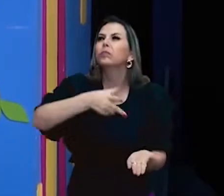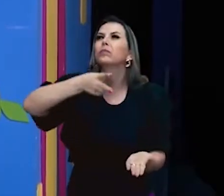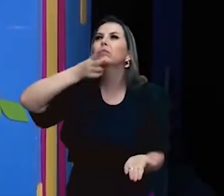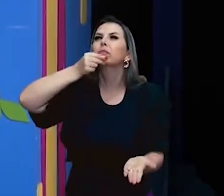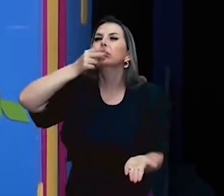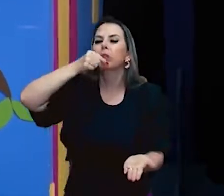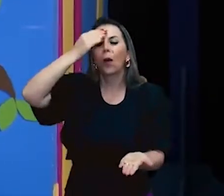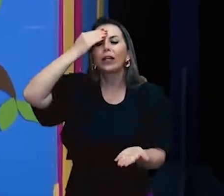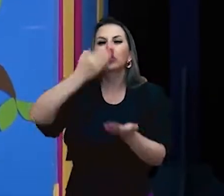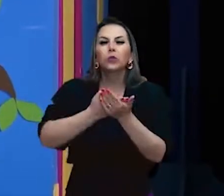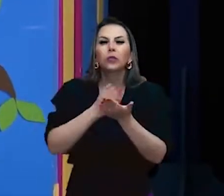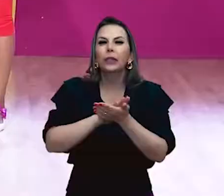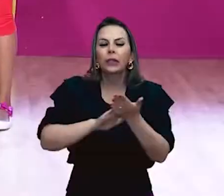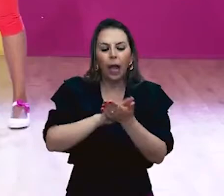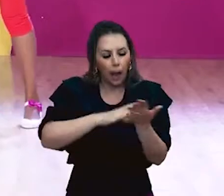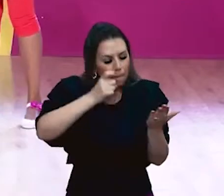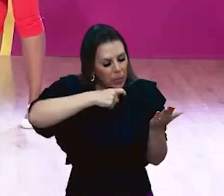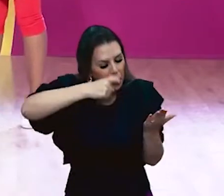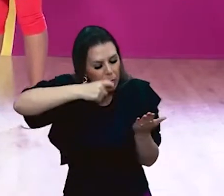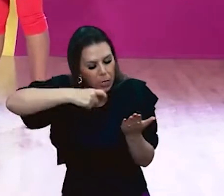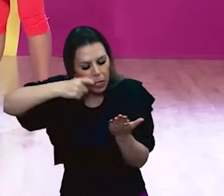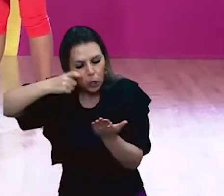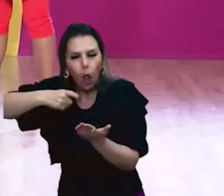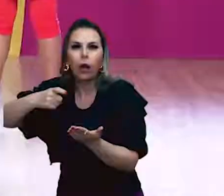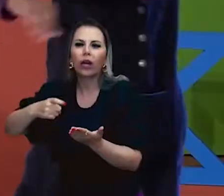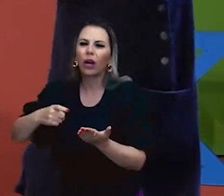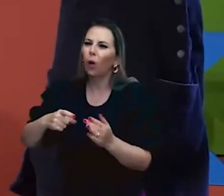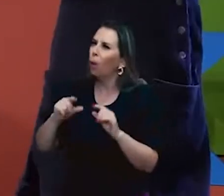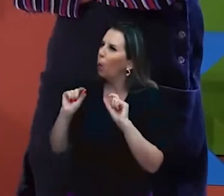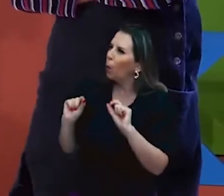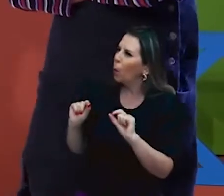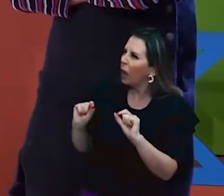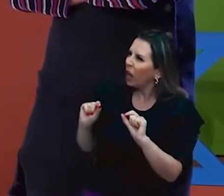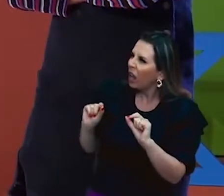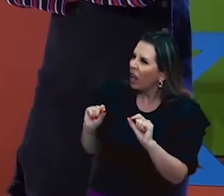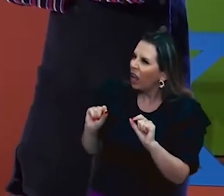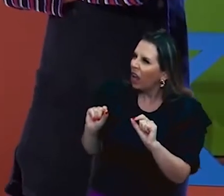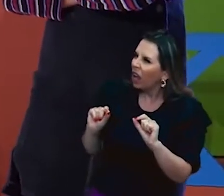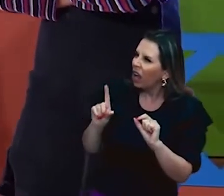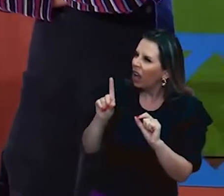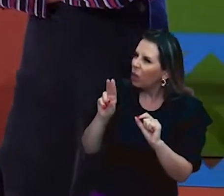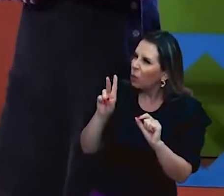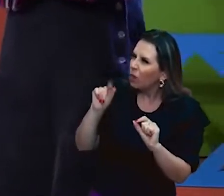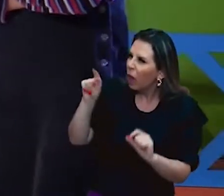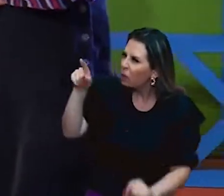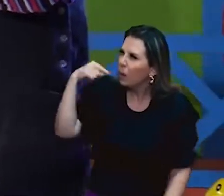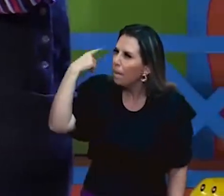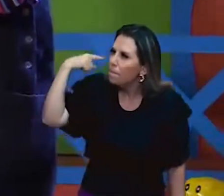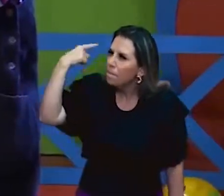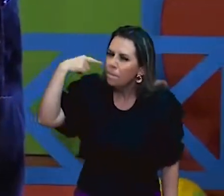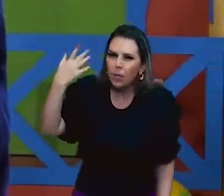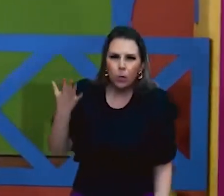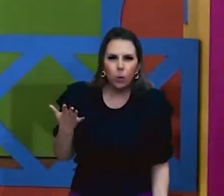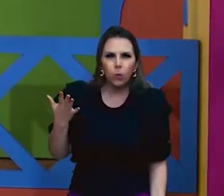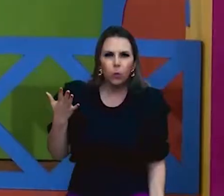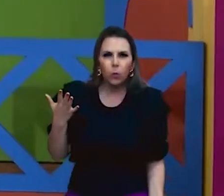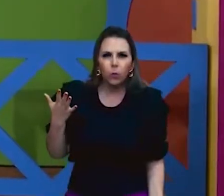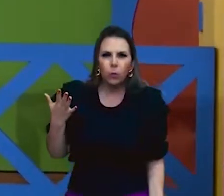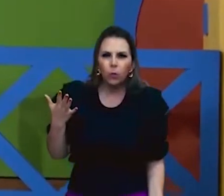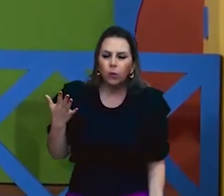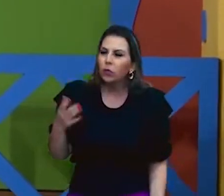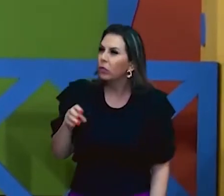Bíblia e não acredito que está escrito aí, ó. É tudo mentira. O quê? Ô, Duda, você pirou o